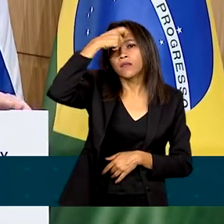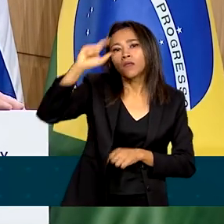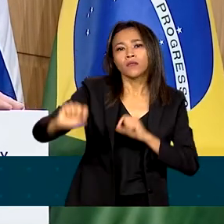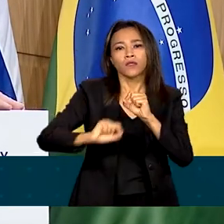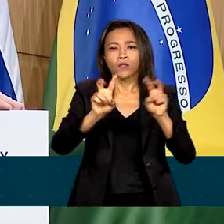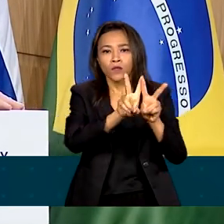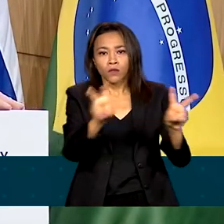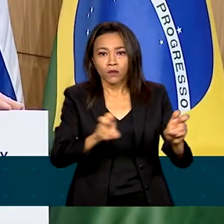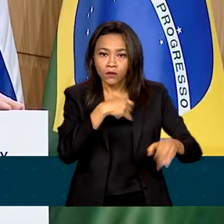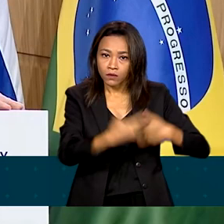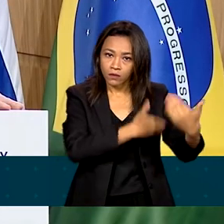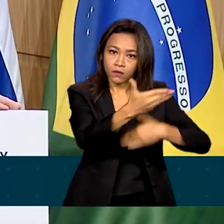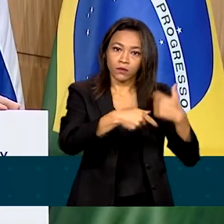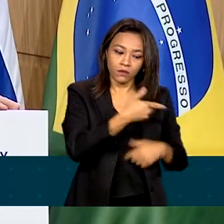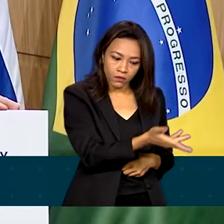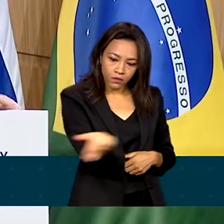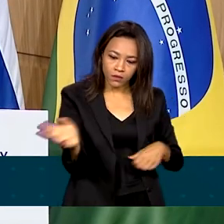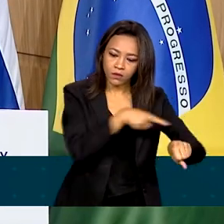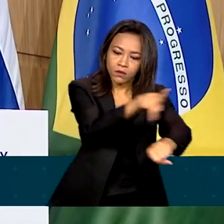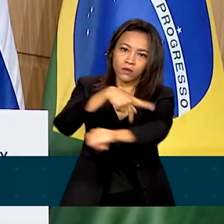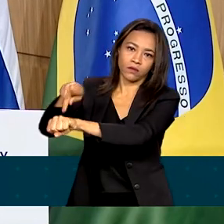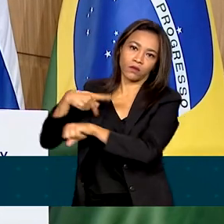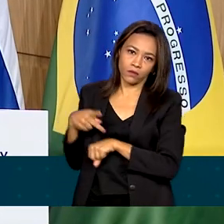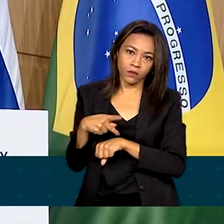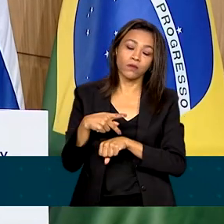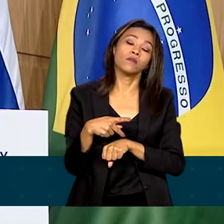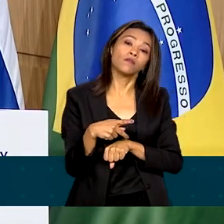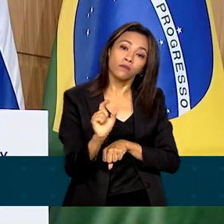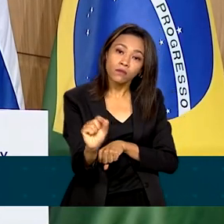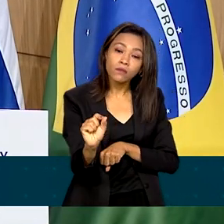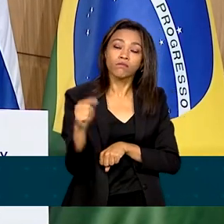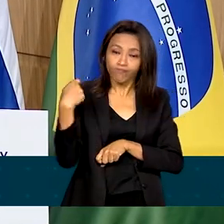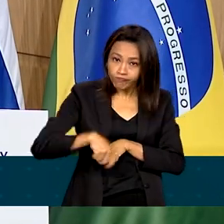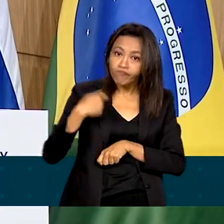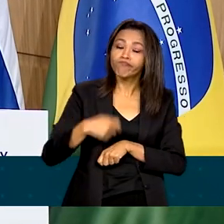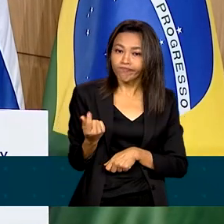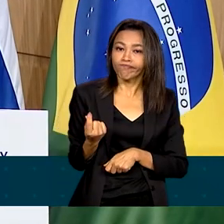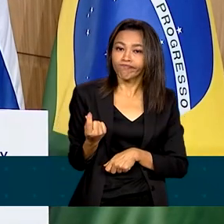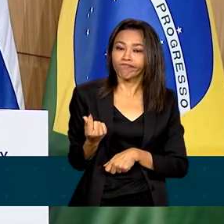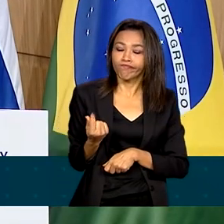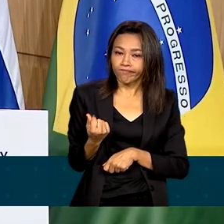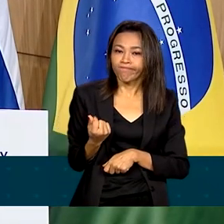desenvolvimento dos países e que, portanto, precisam de dinheiro para fazer chegar.